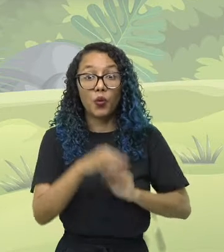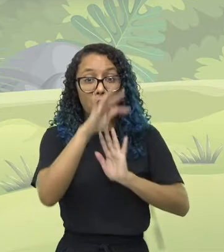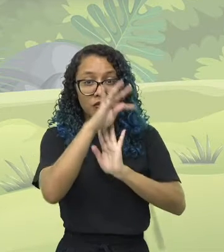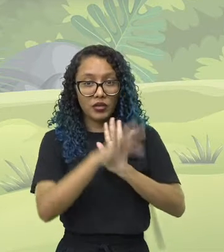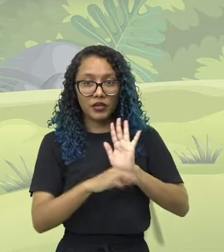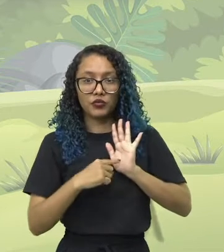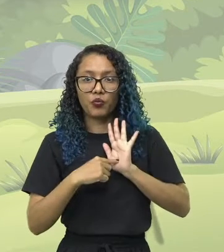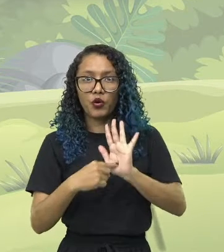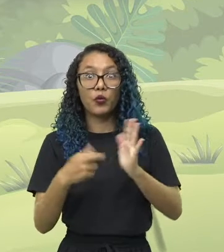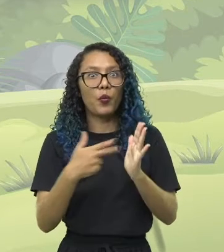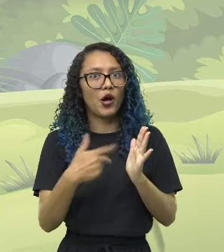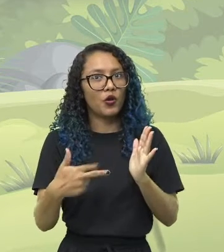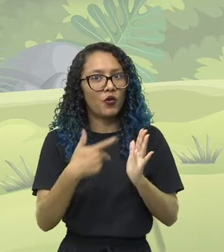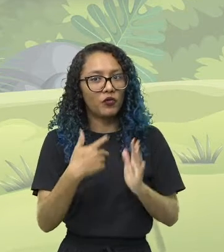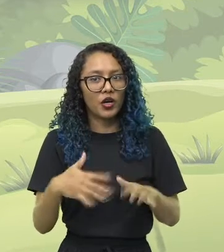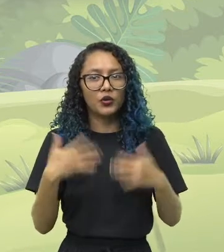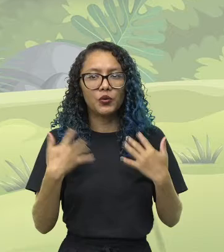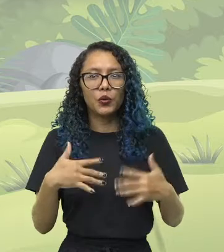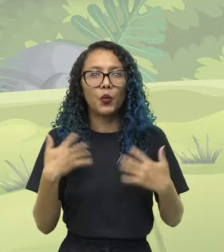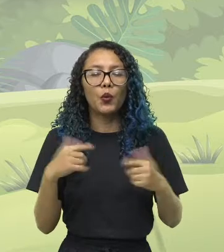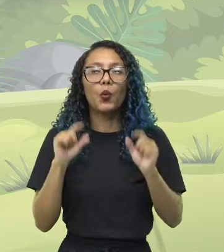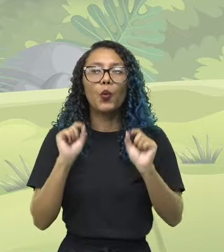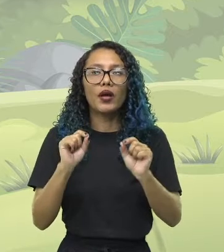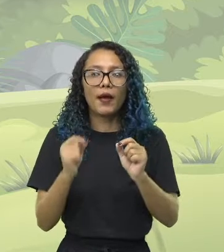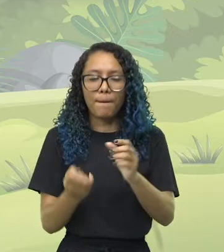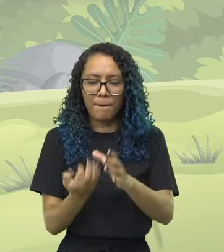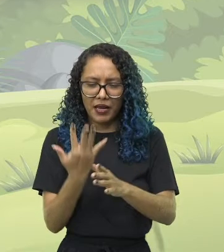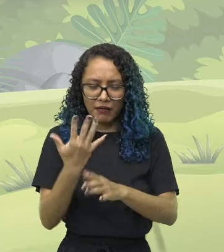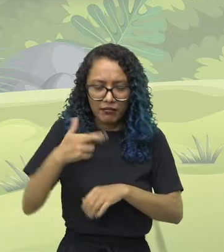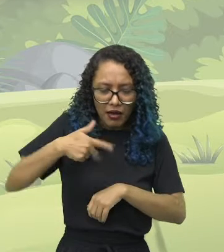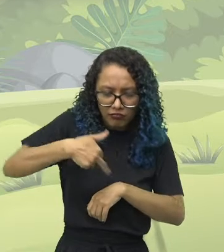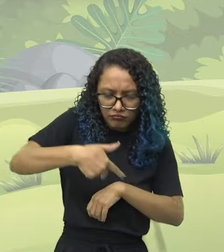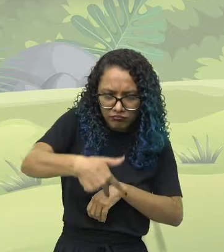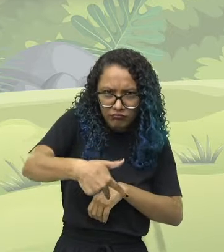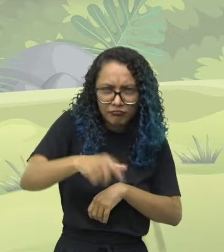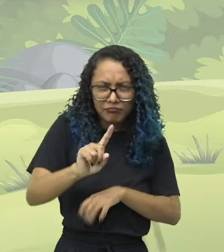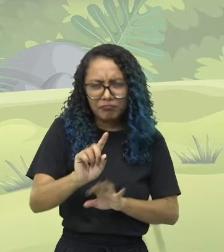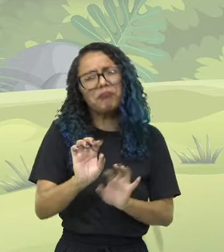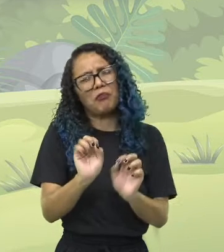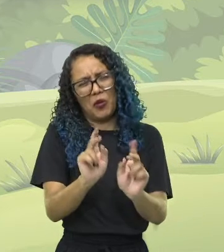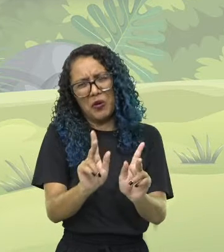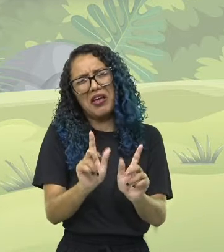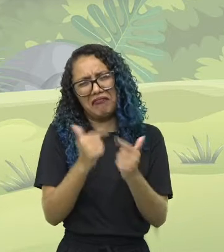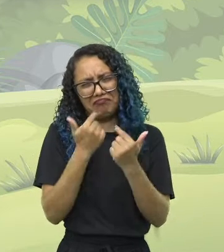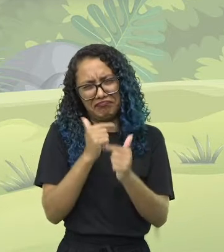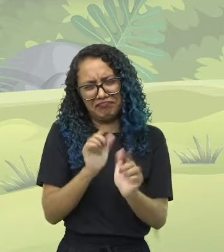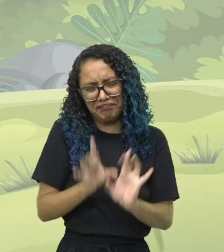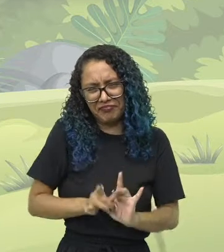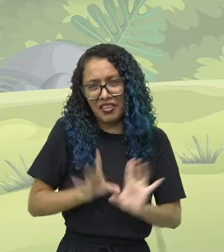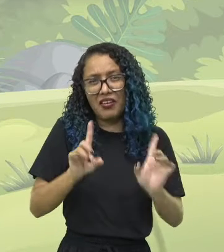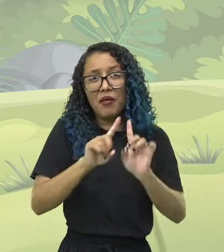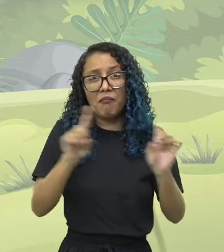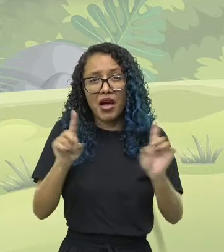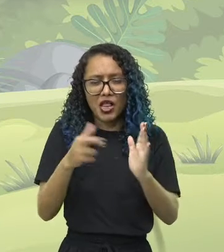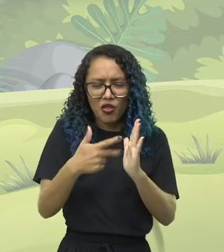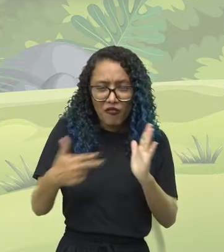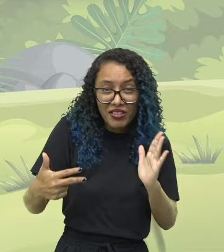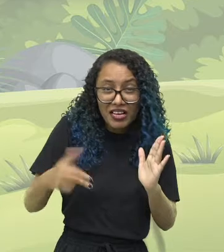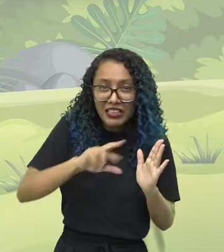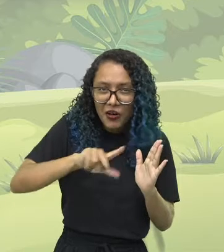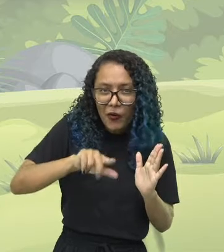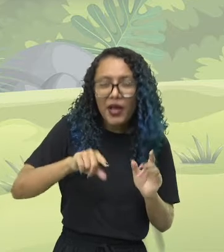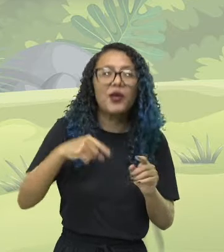revelação. Plantas não andam. Tudo bem, pode rir. Isso não é uma revelação, é